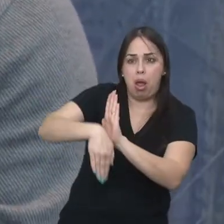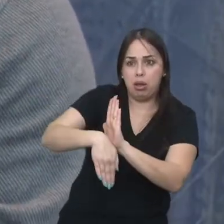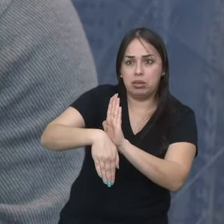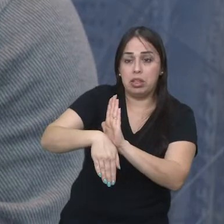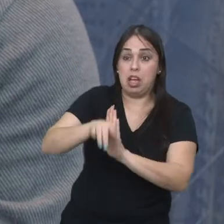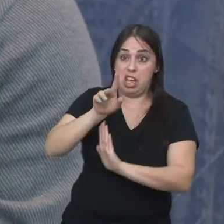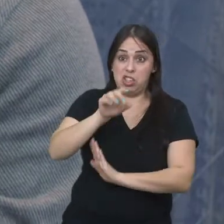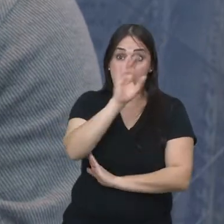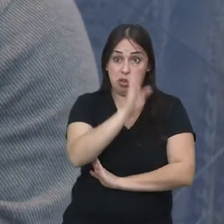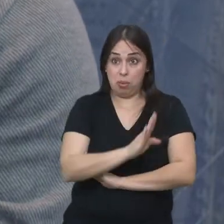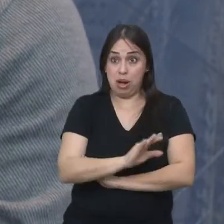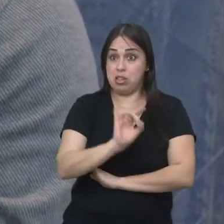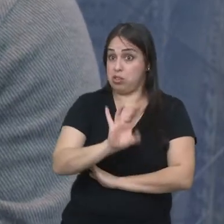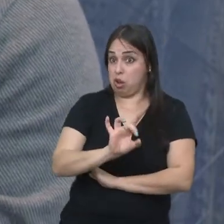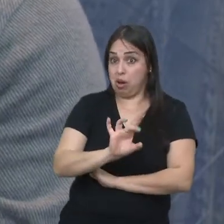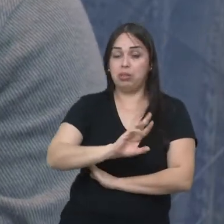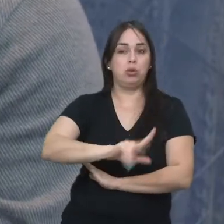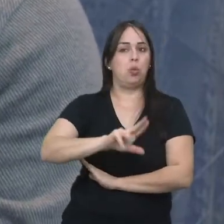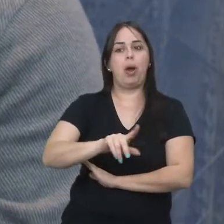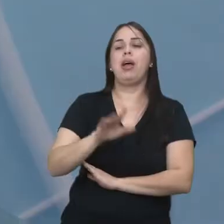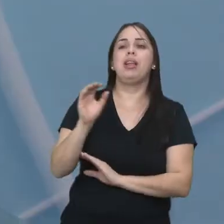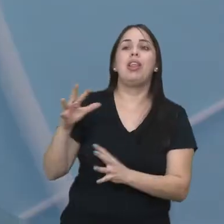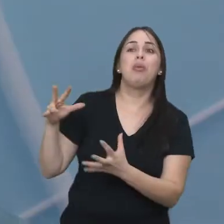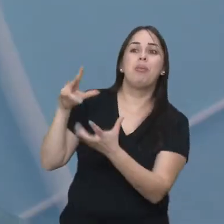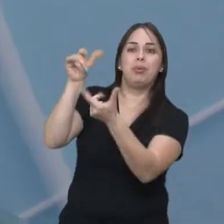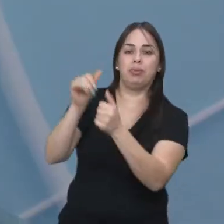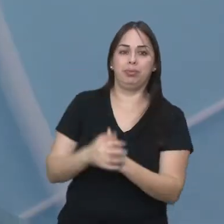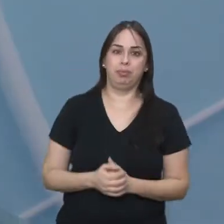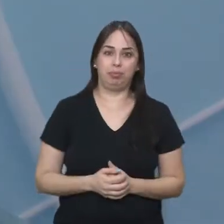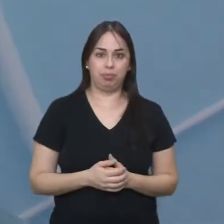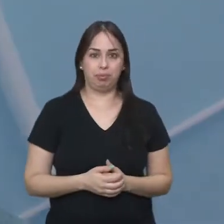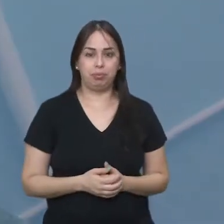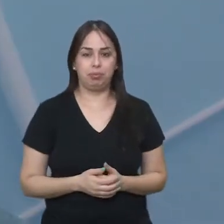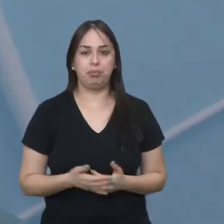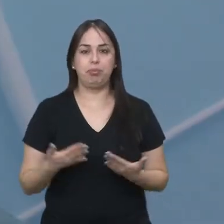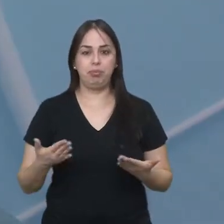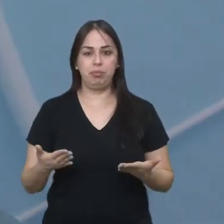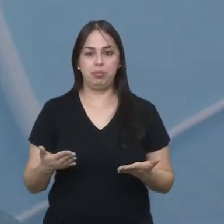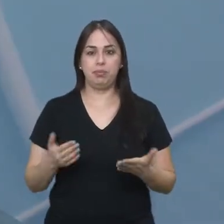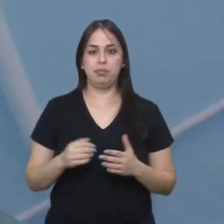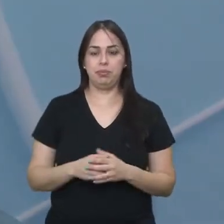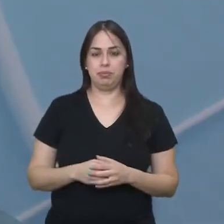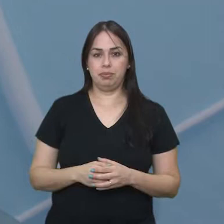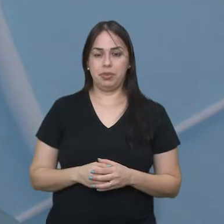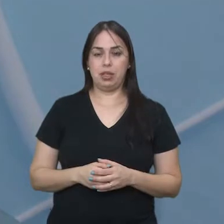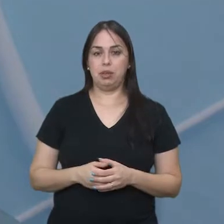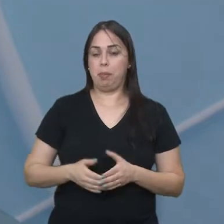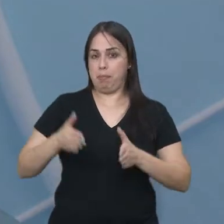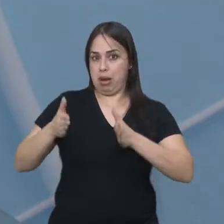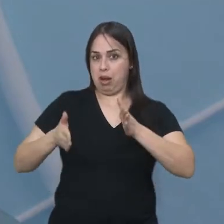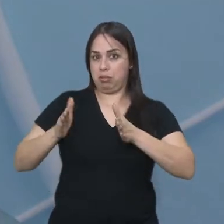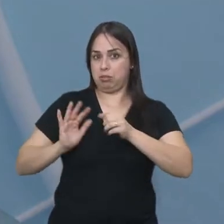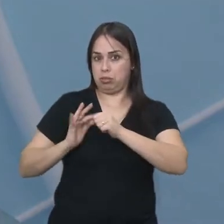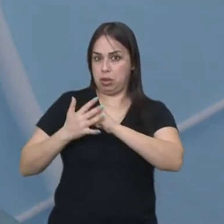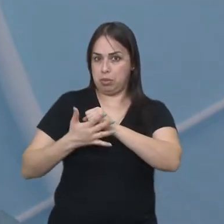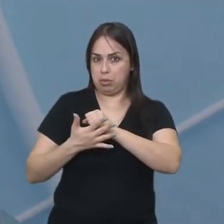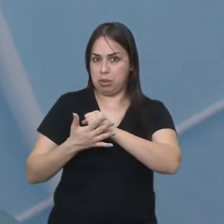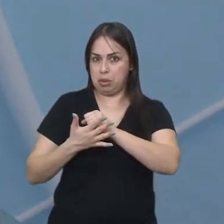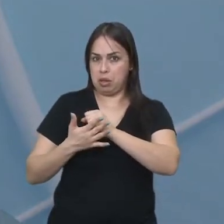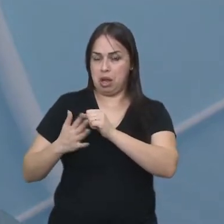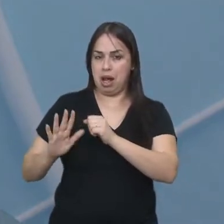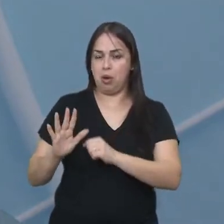não é um fenômeno só brasileiro, é um fenômeno mundial. Bacana. E durante a pandemia, houve